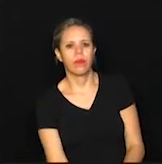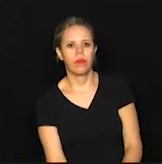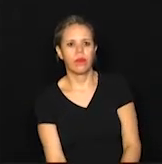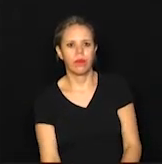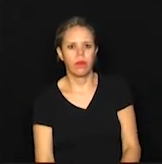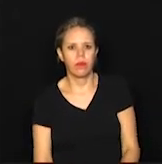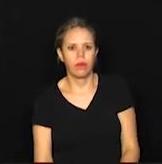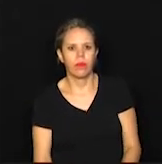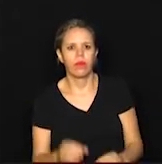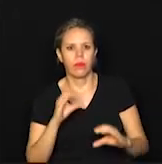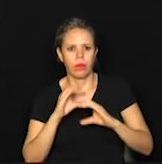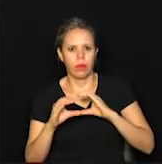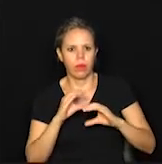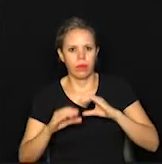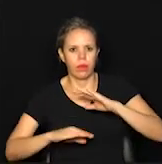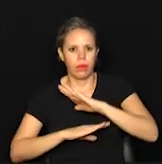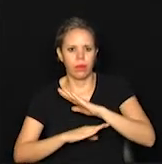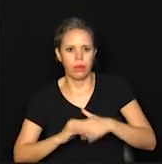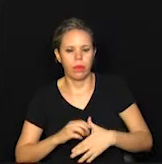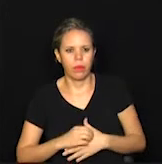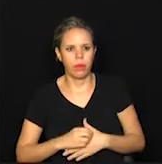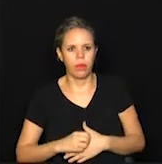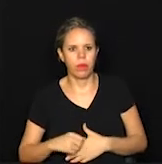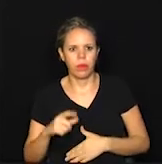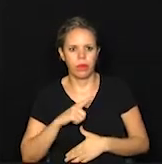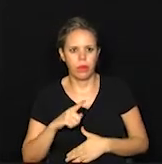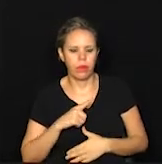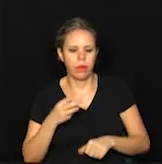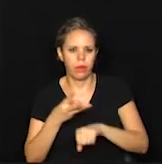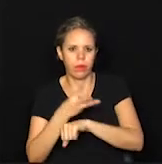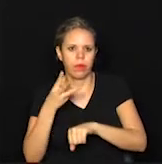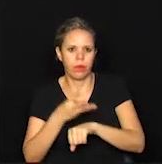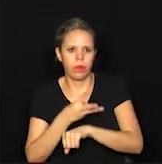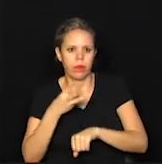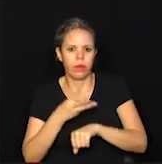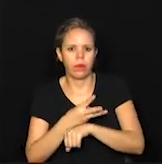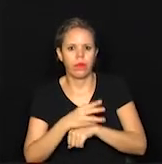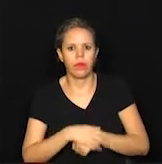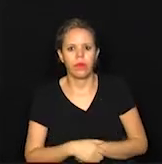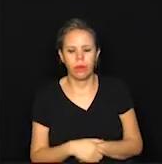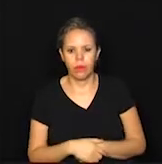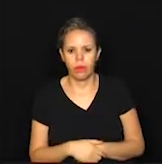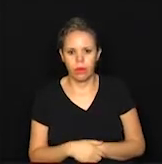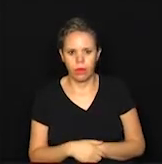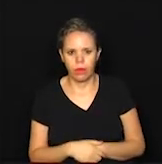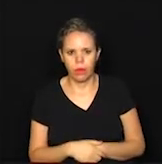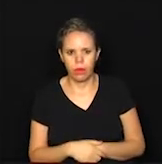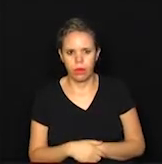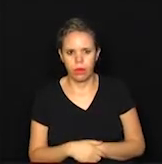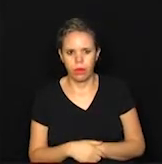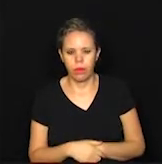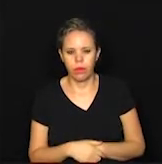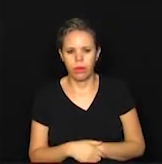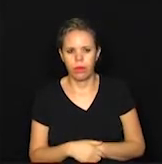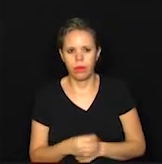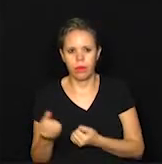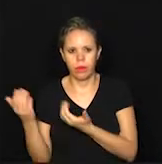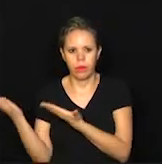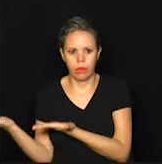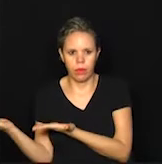pelos meios de comunicação da Câmara. Então, nós temos aqui o WhatsApp, que é o 19